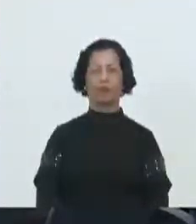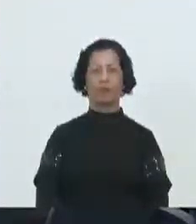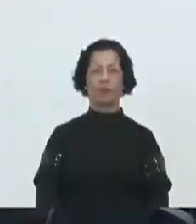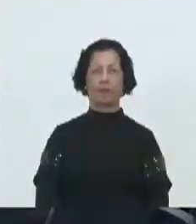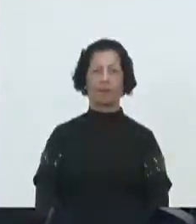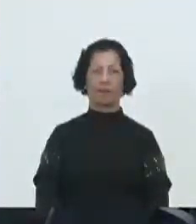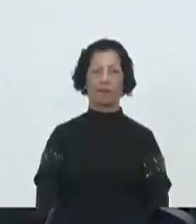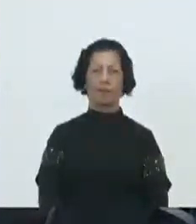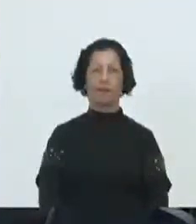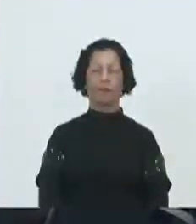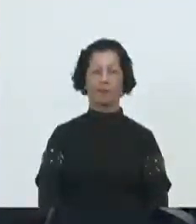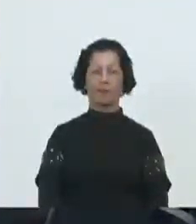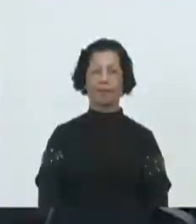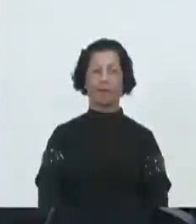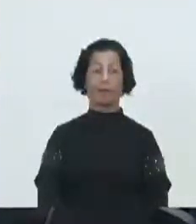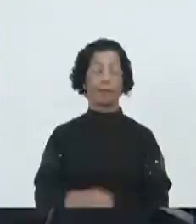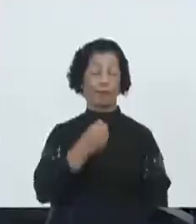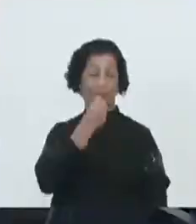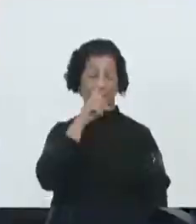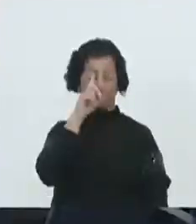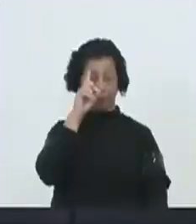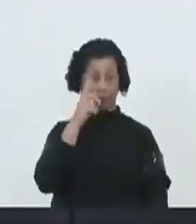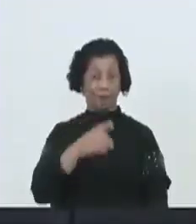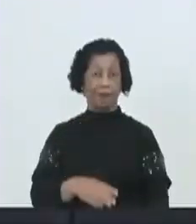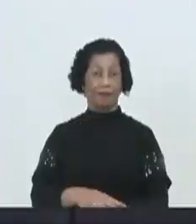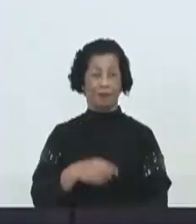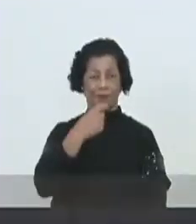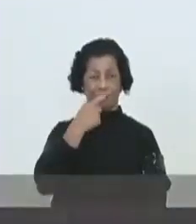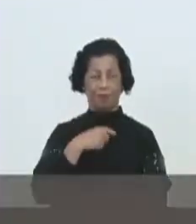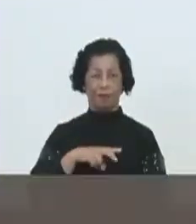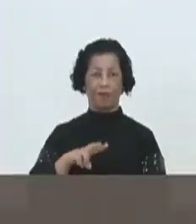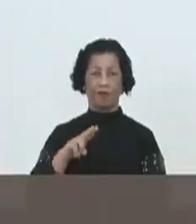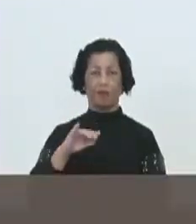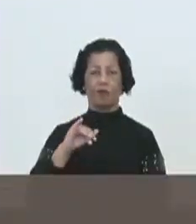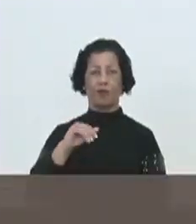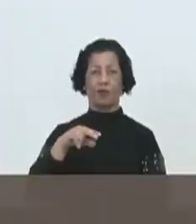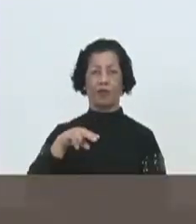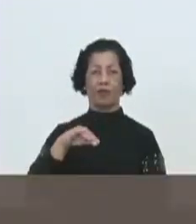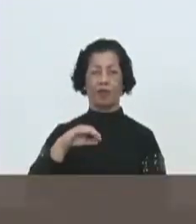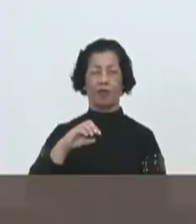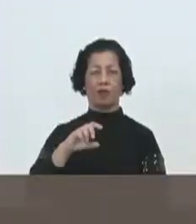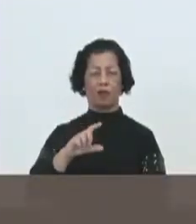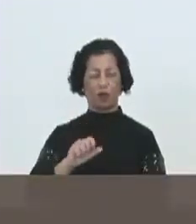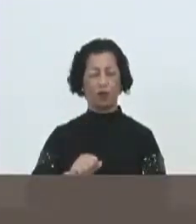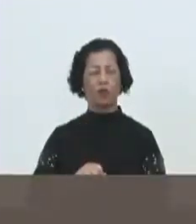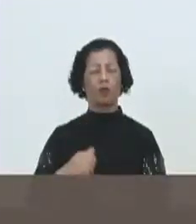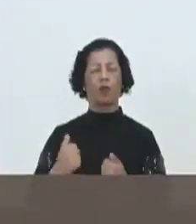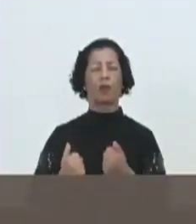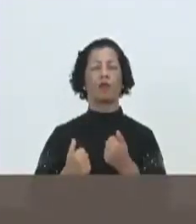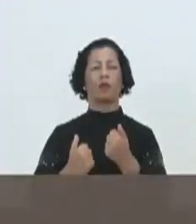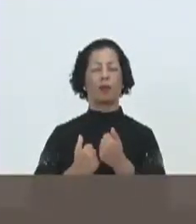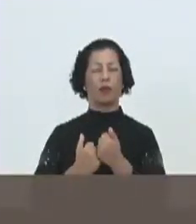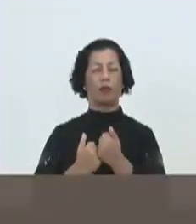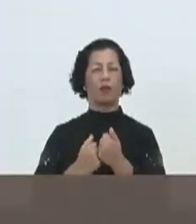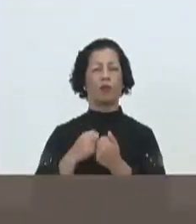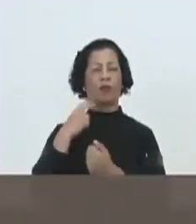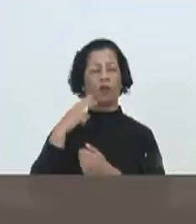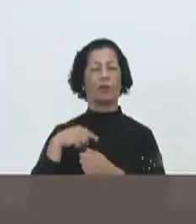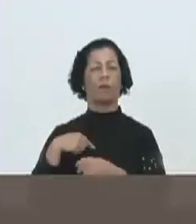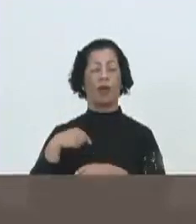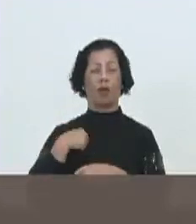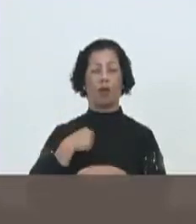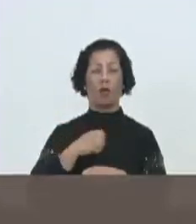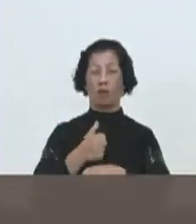Sanchez Bom dia eh eu sou Vinícius sou assessor do vereador Lucas Sanchez também sou advogado quero dar um bom dia pro